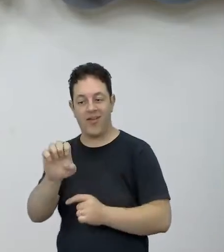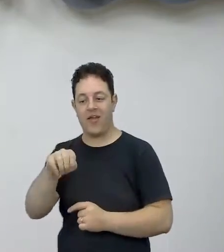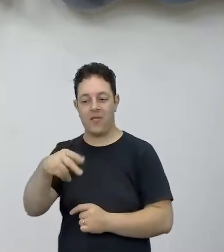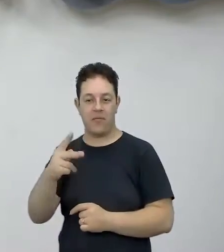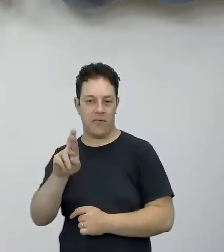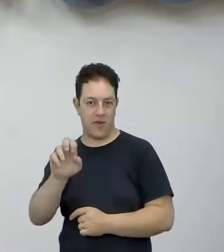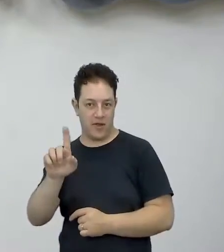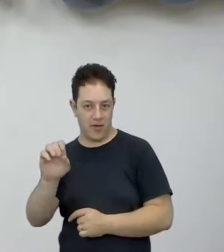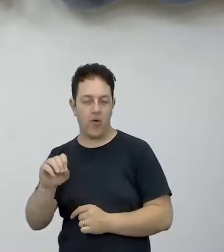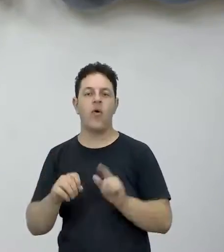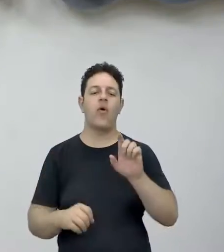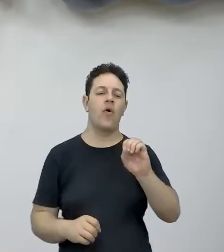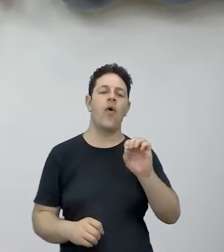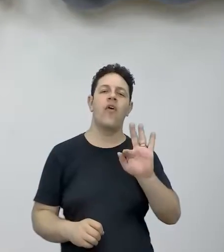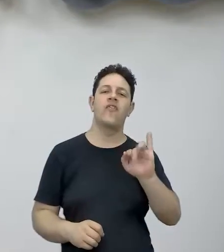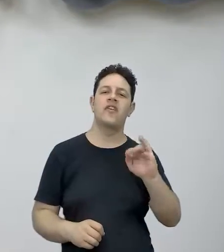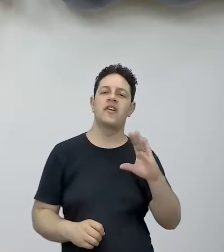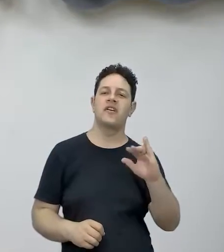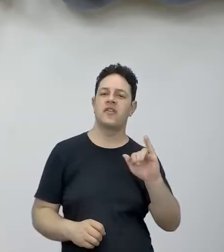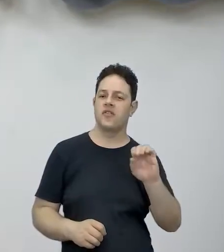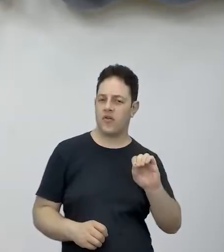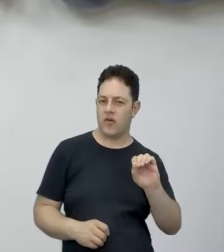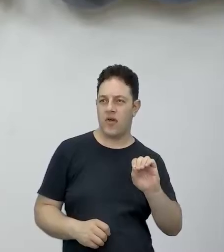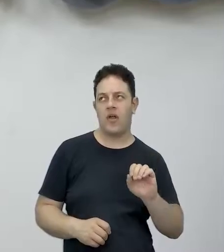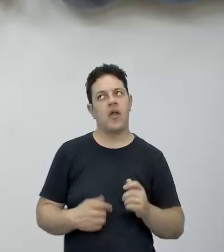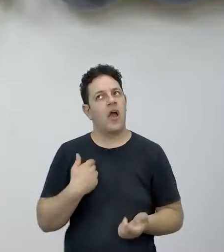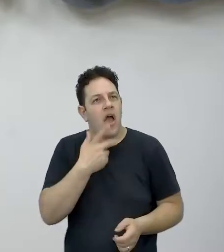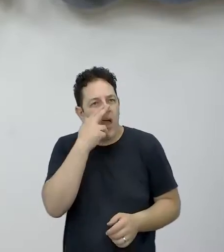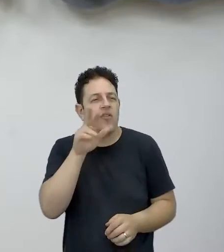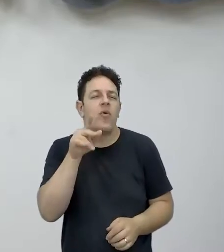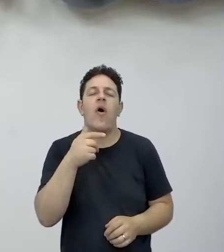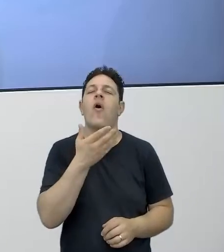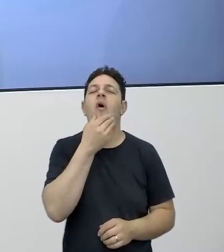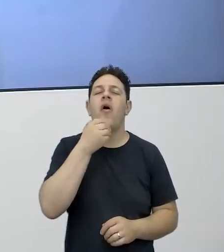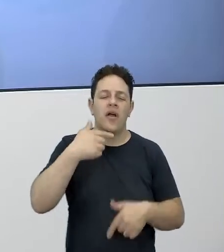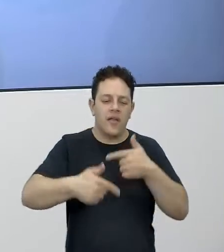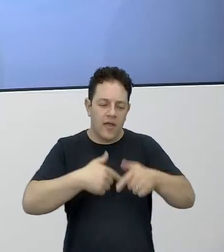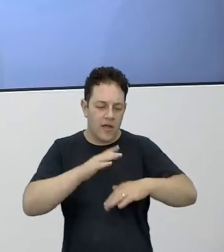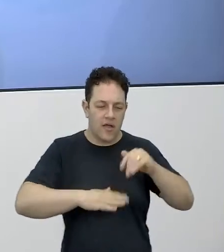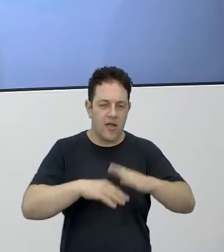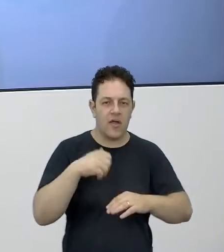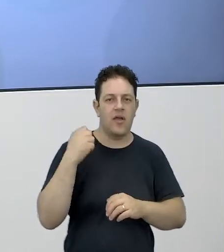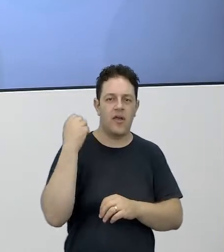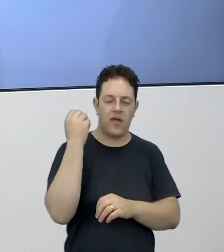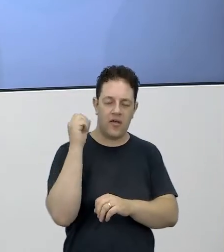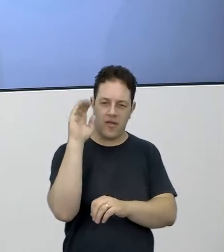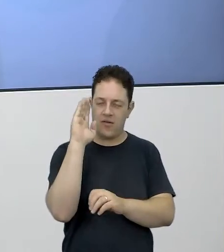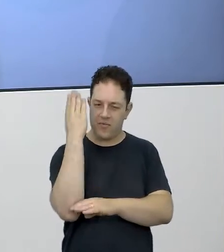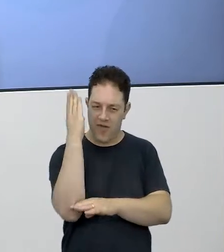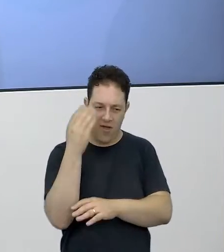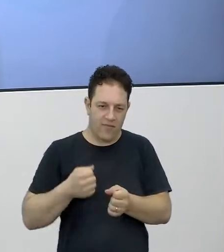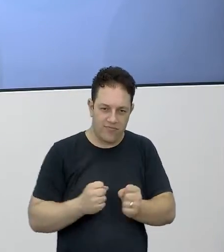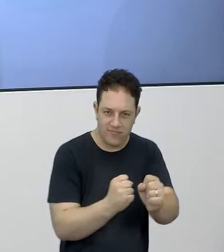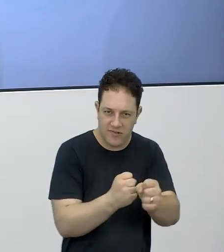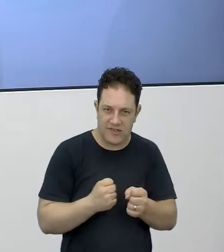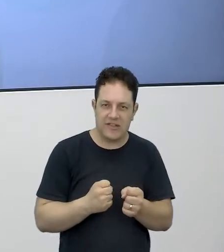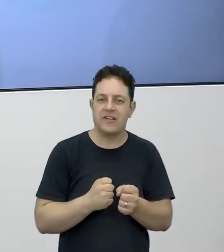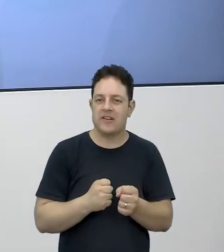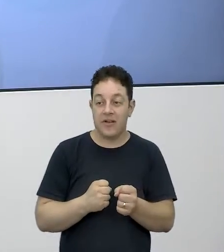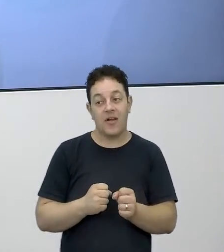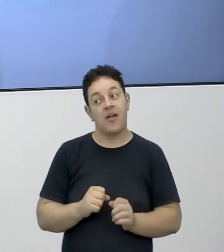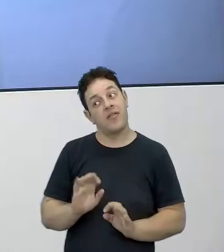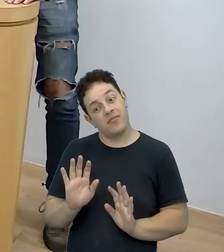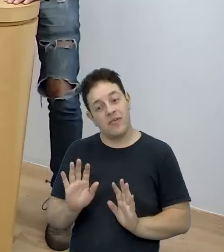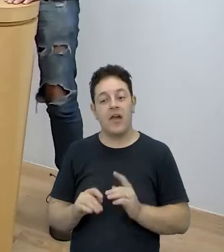Um ofício de marceneiro, por exemplo, seria isso? Seria, mas é um pouco mais. Então, passo. Muito